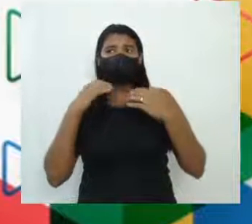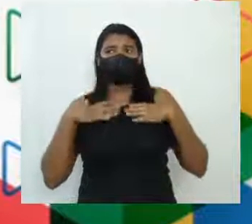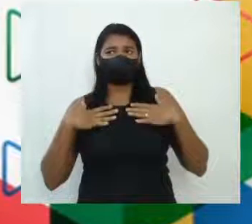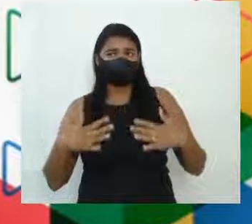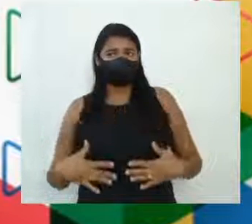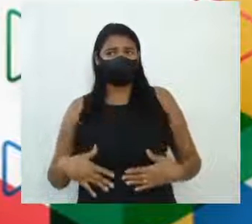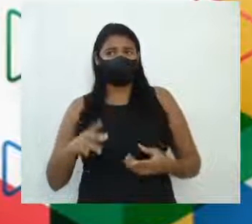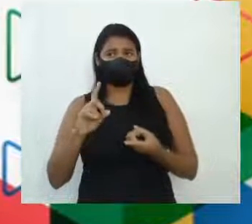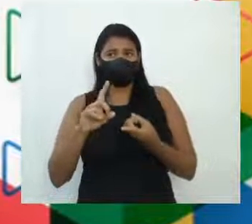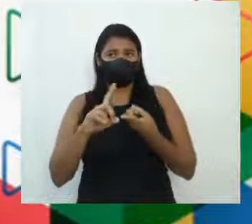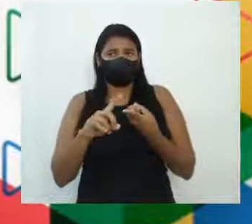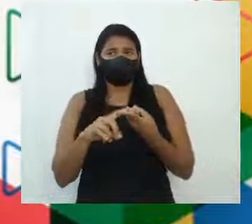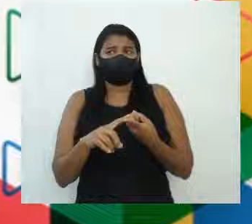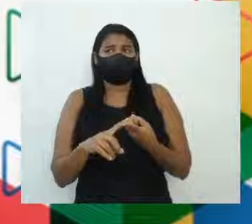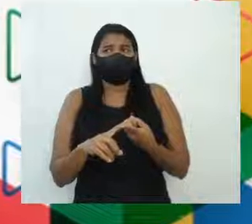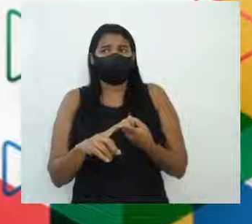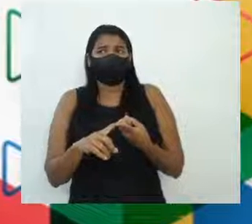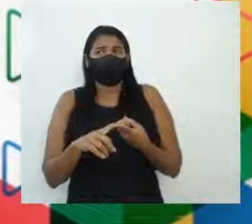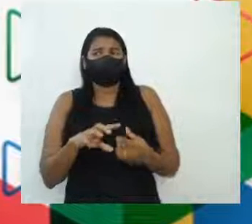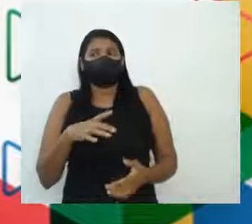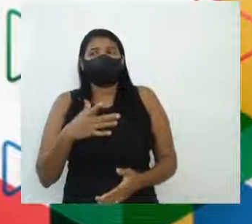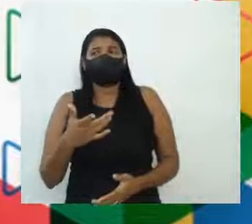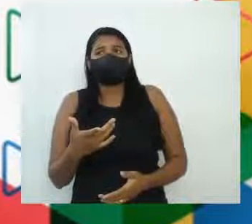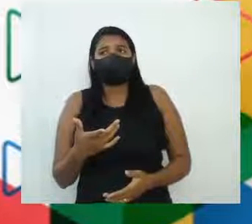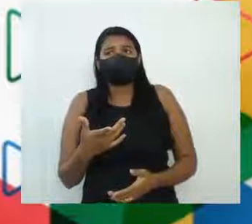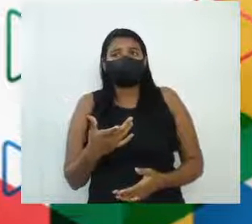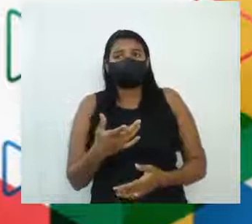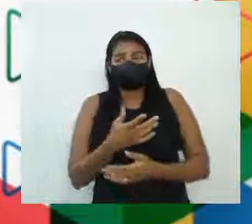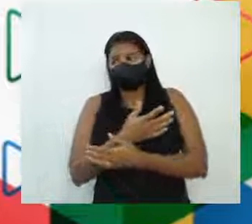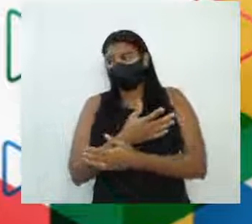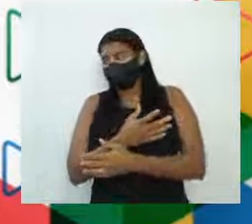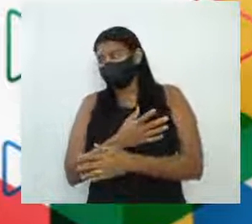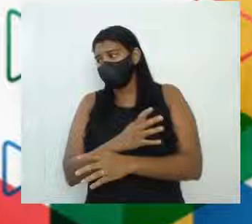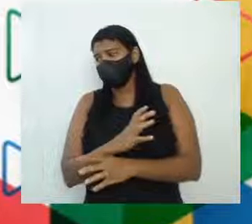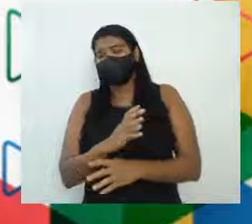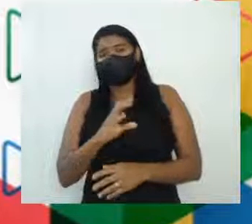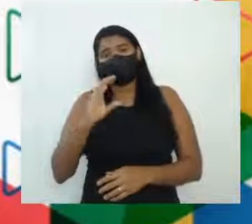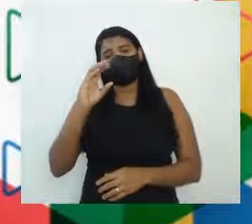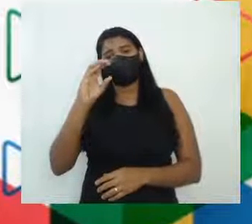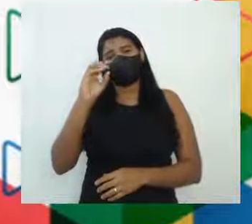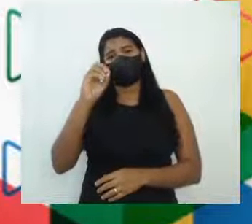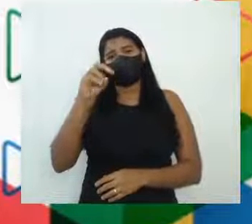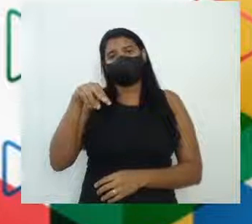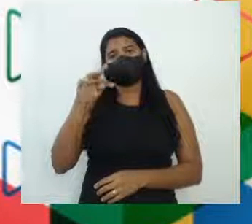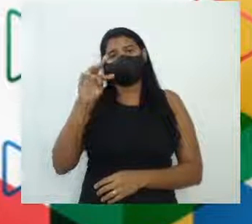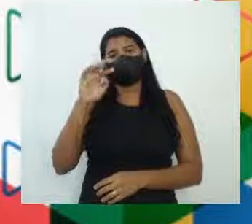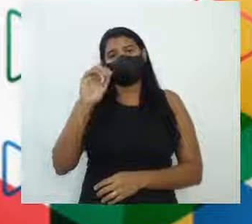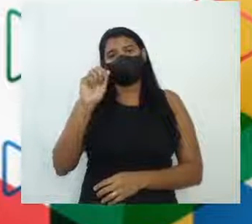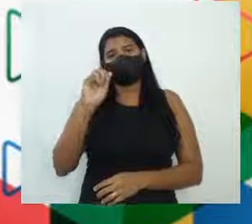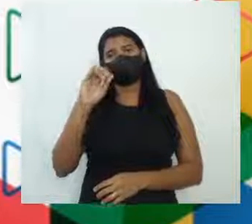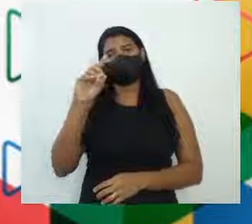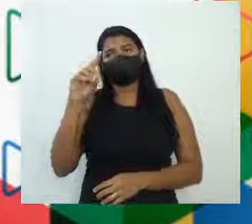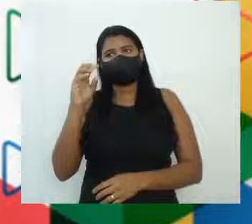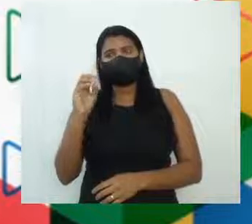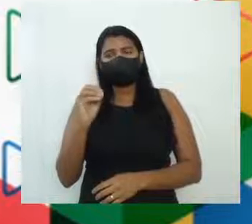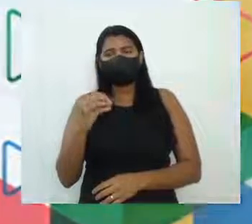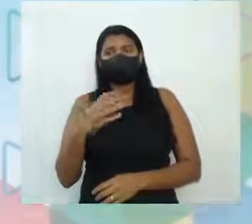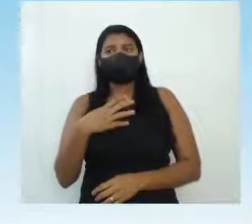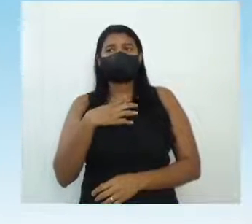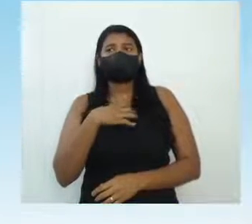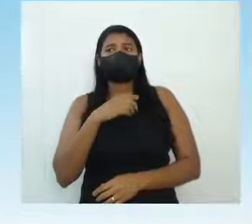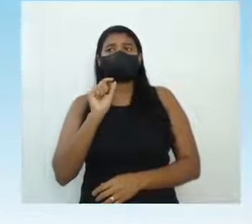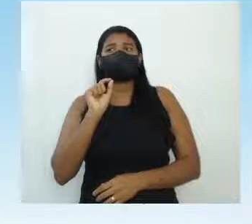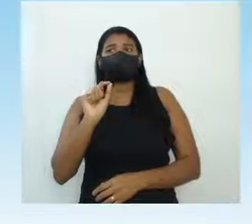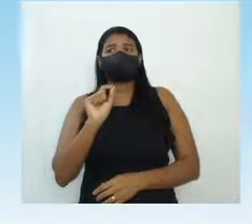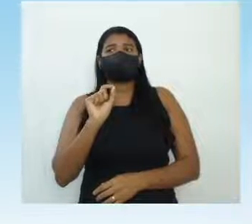todo contorcido, e os músculos estão todos contraídos. Dá uma sensação de